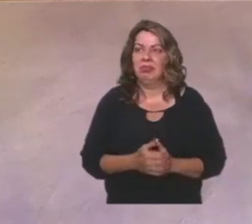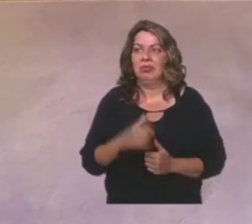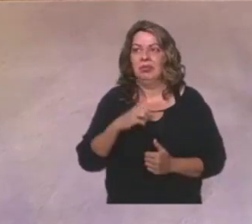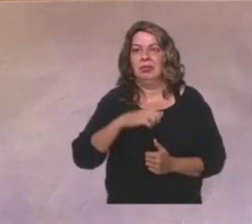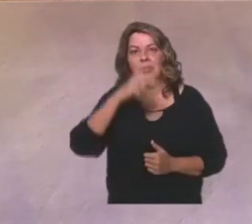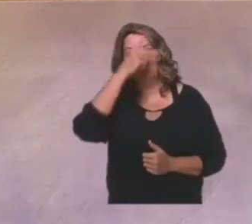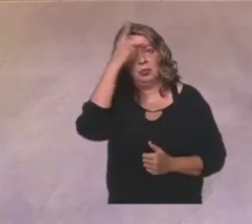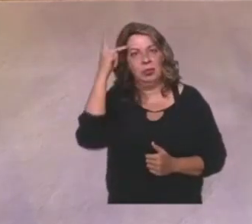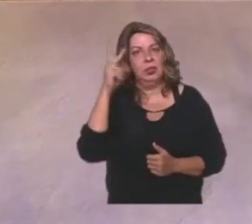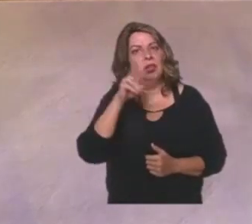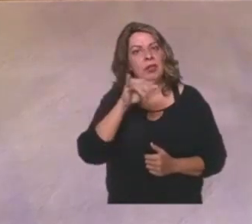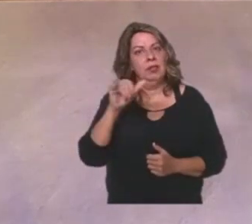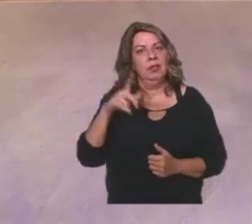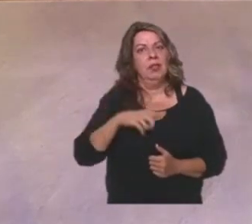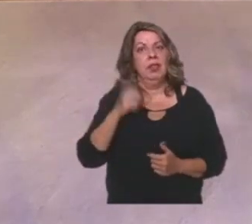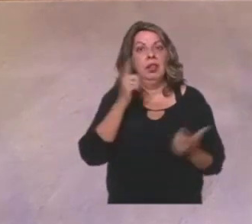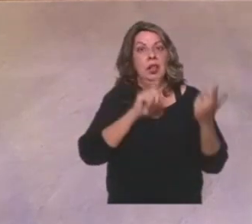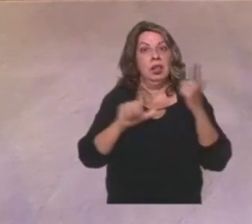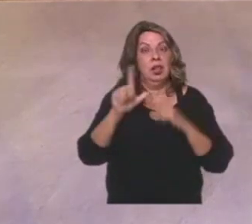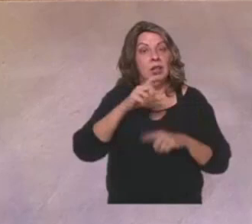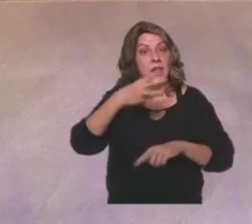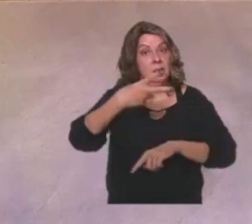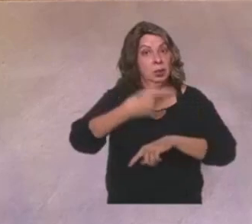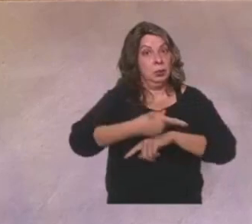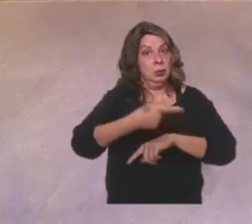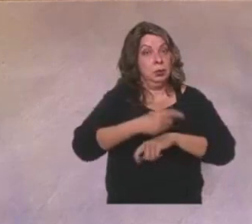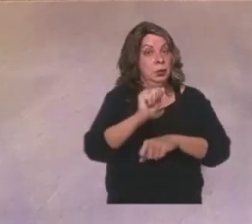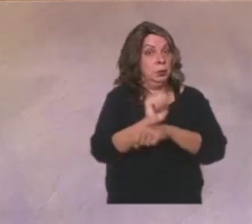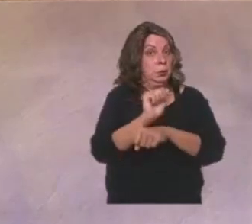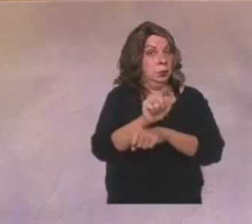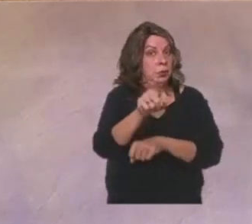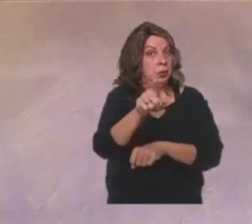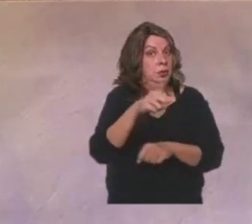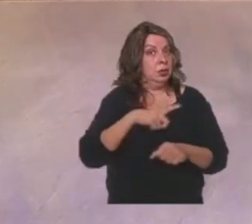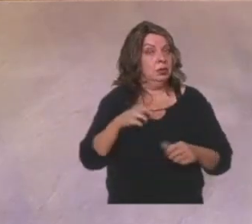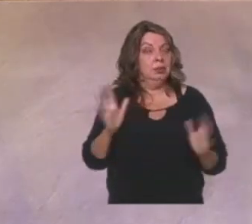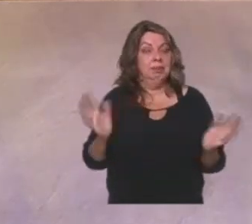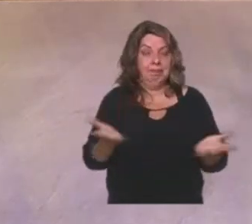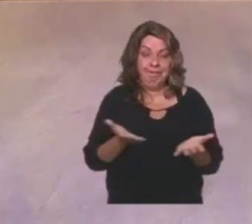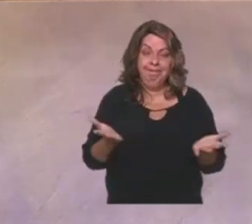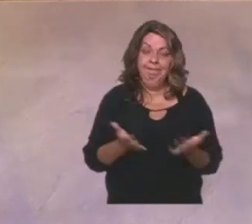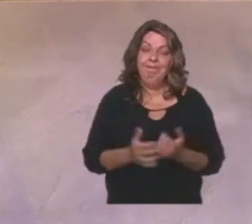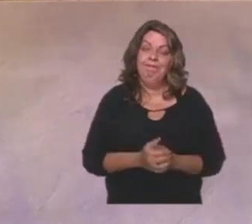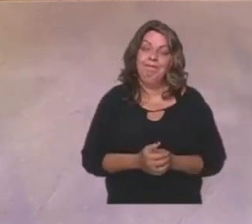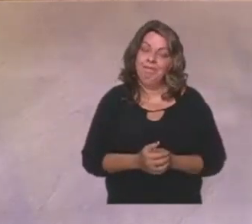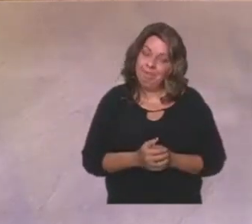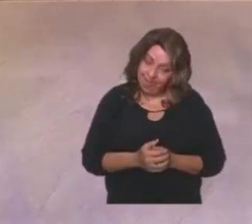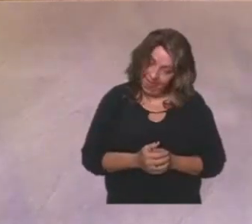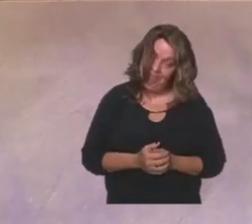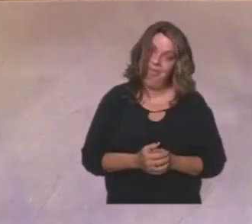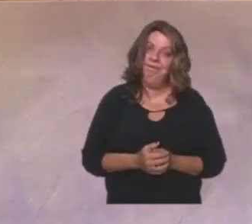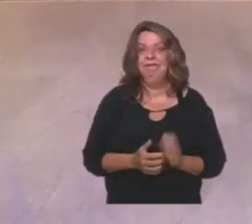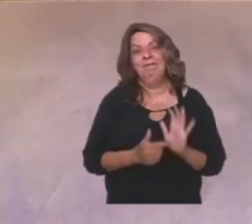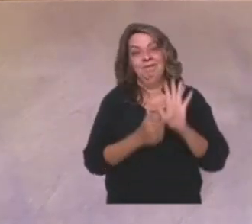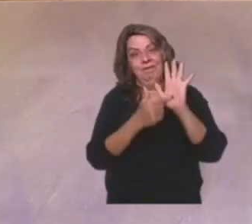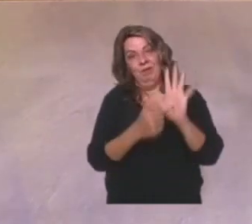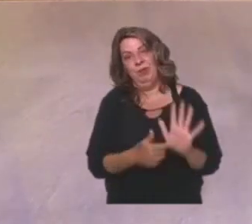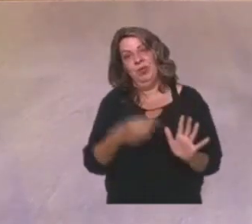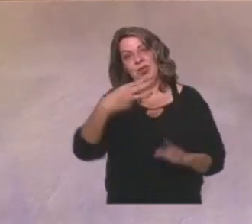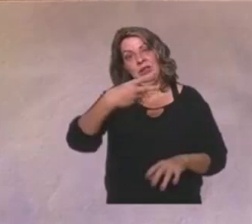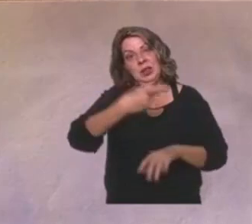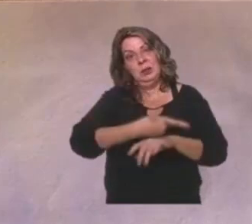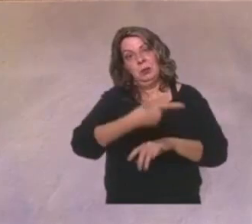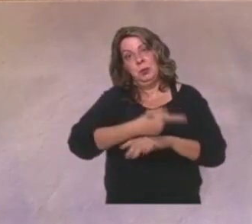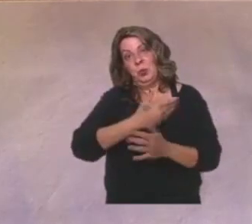tem gente que vai faturar o terceiro prêmio, que estava esperando, já pode se animando. Pode se animar, que tá na hora. Roda a vinheta, terceiro